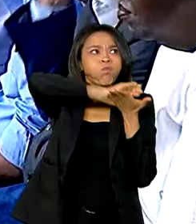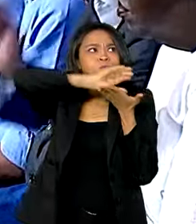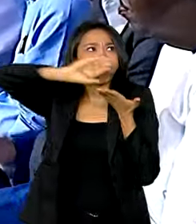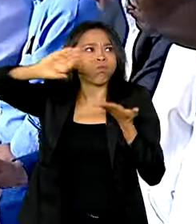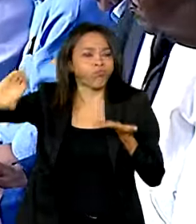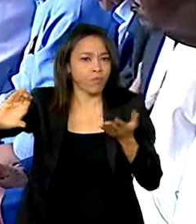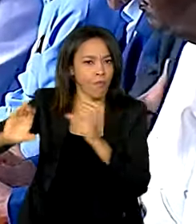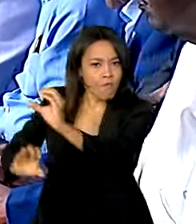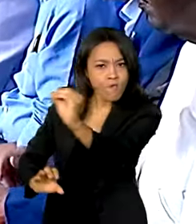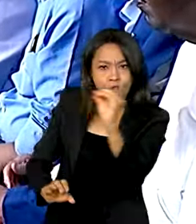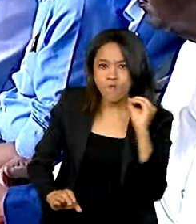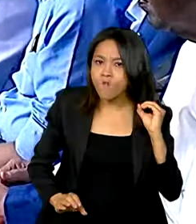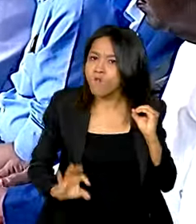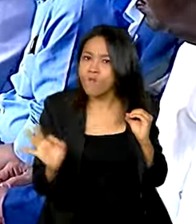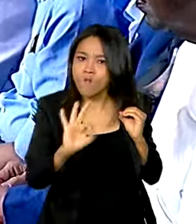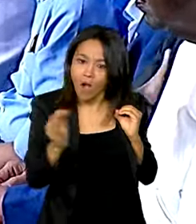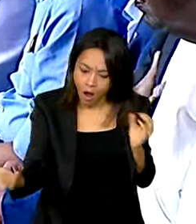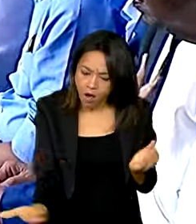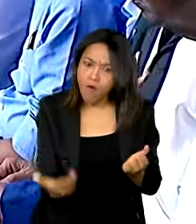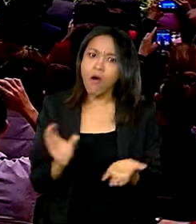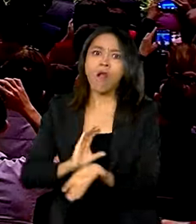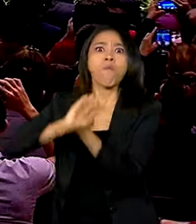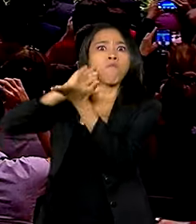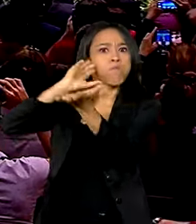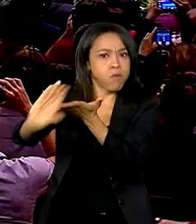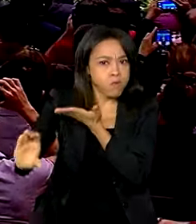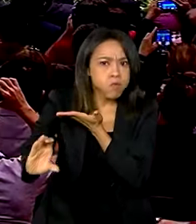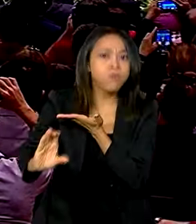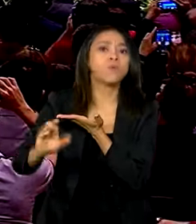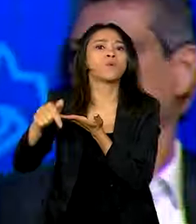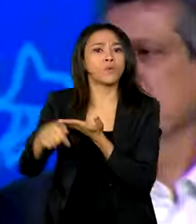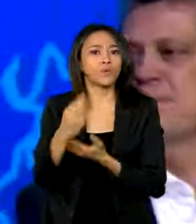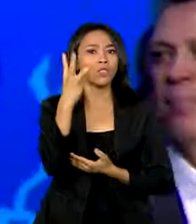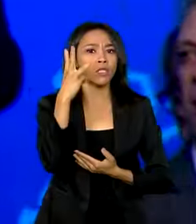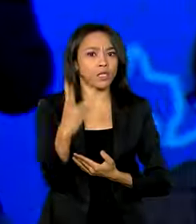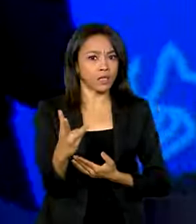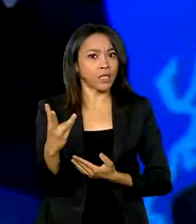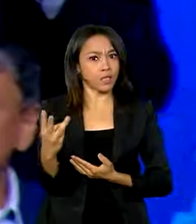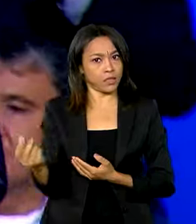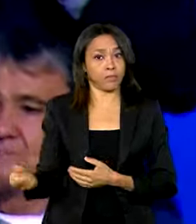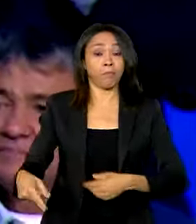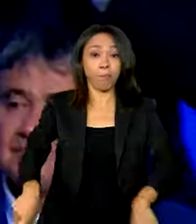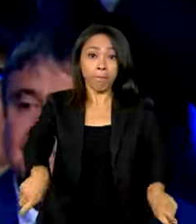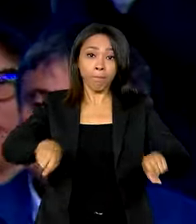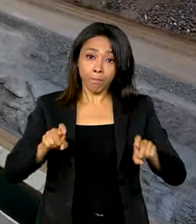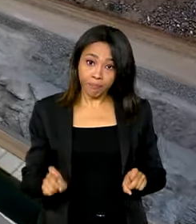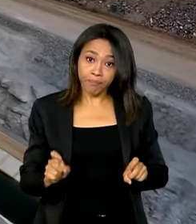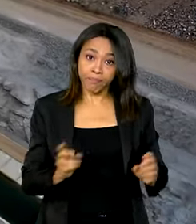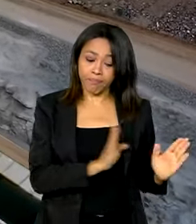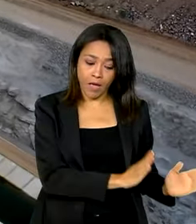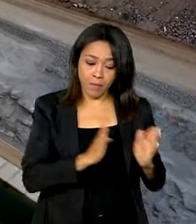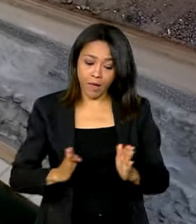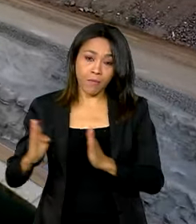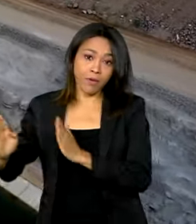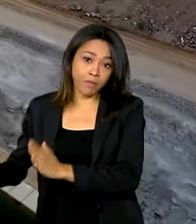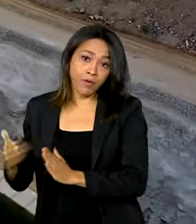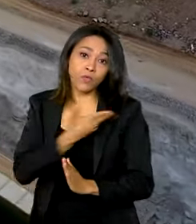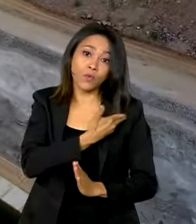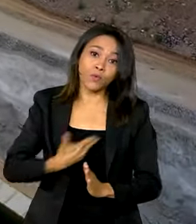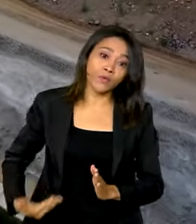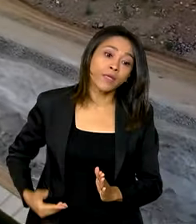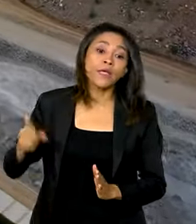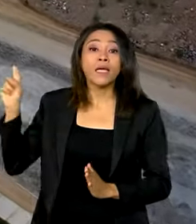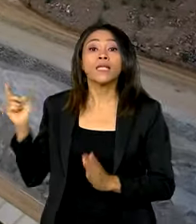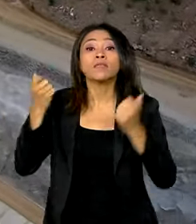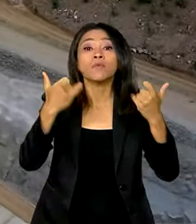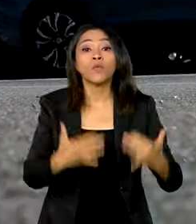e investimentos do governo federal, como nos seus três mandatos. Ele lembrou da transposição do Rio